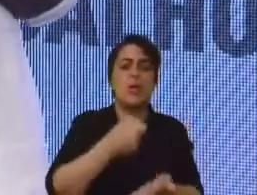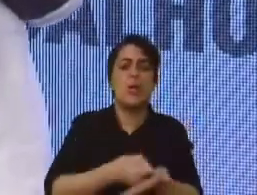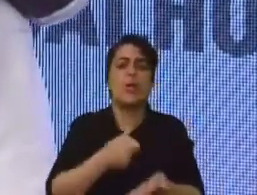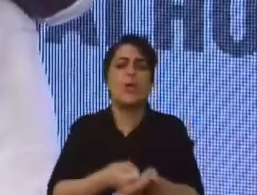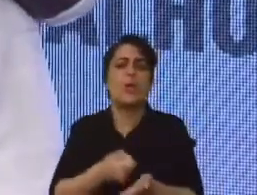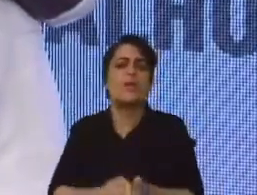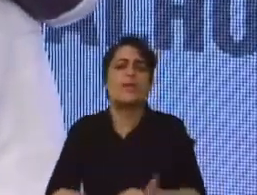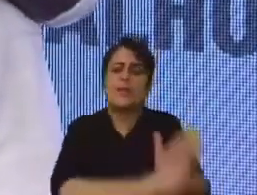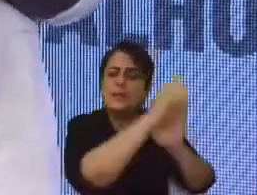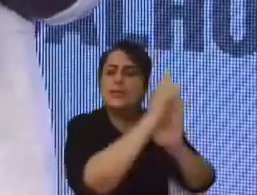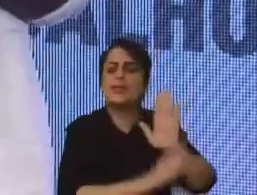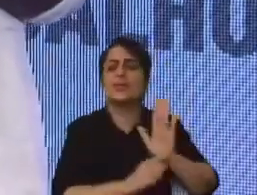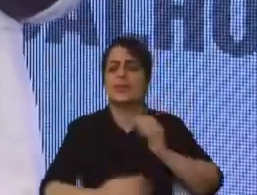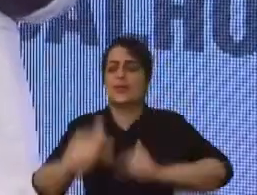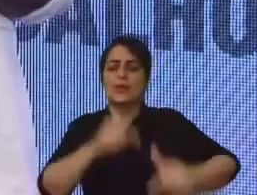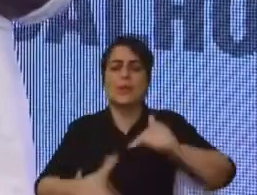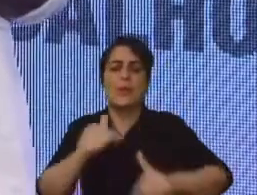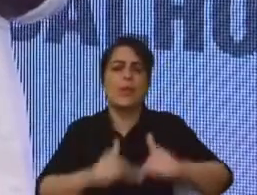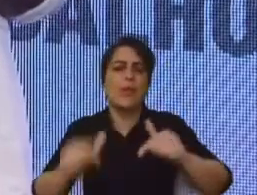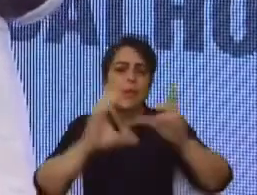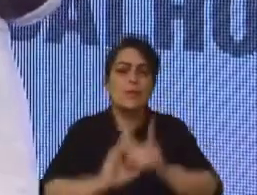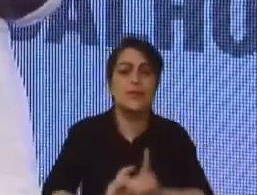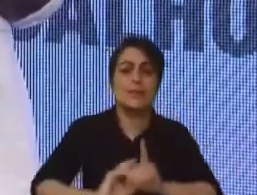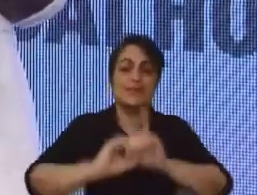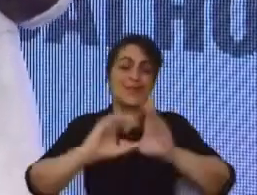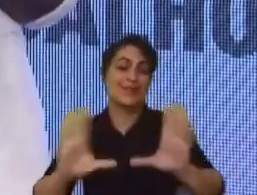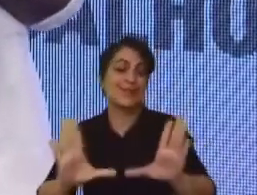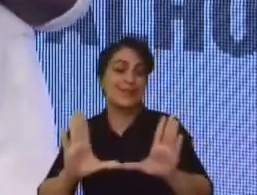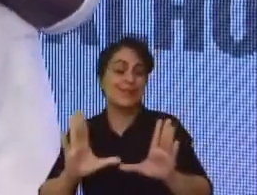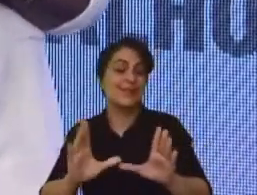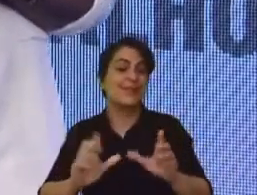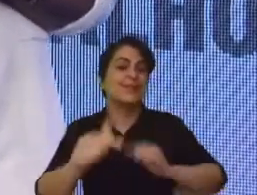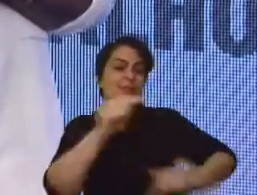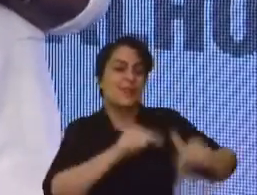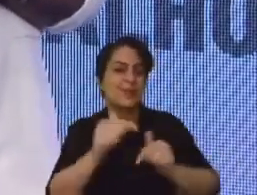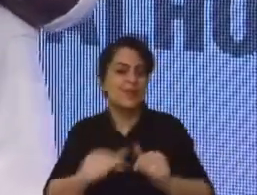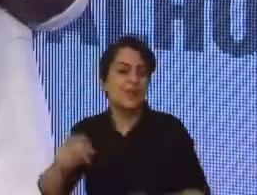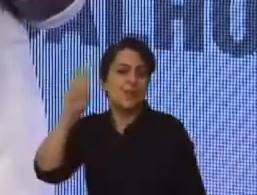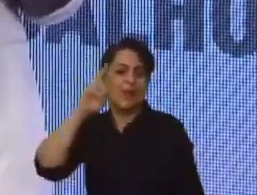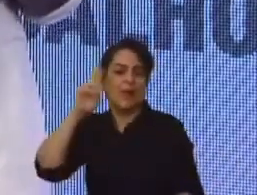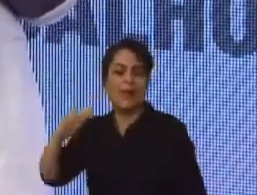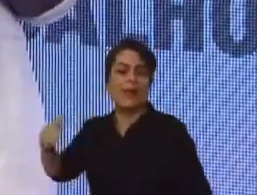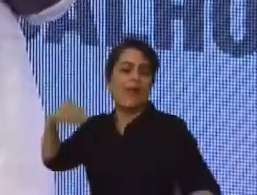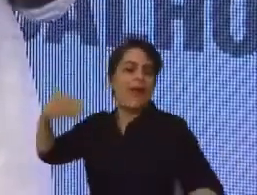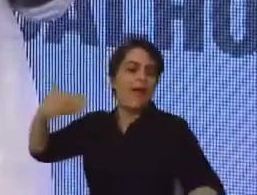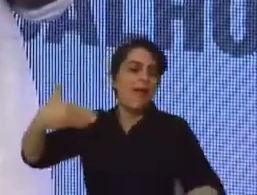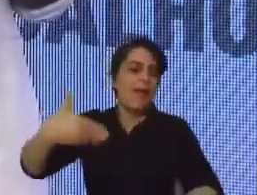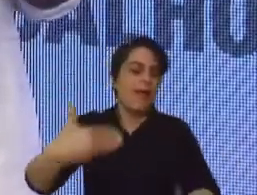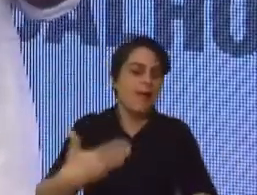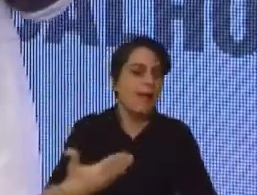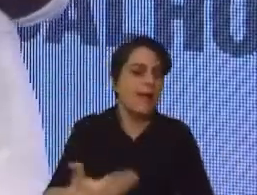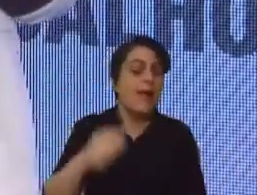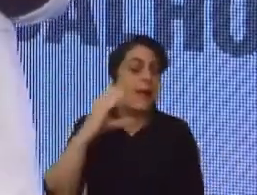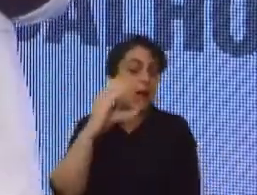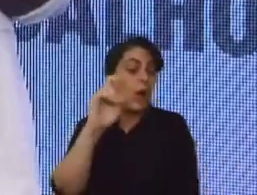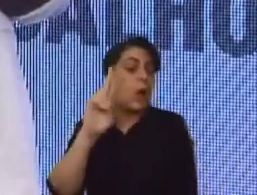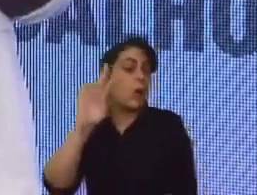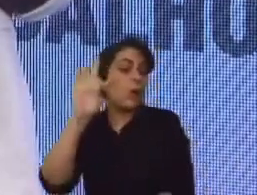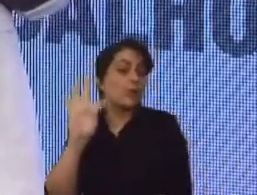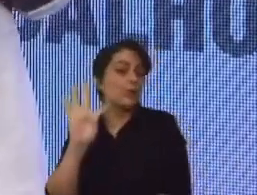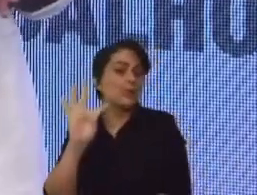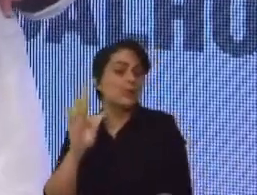que caracteriza a origem e a trajetória da CUT ficou cada vez mais evidenciada nesse último período com a defesa da